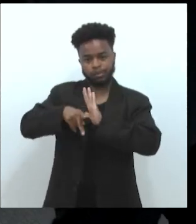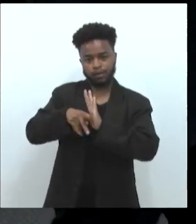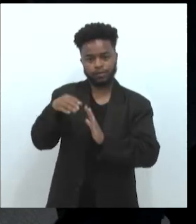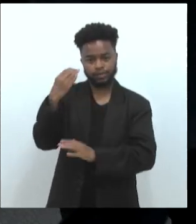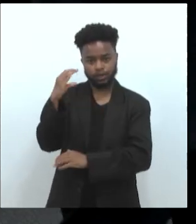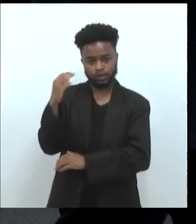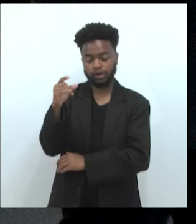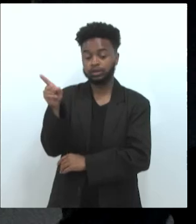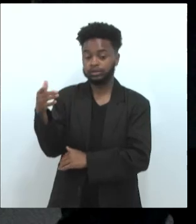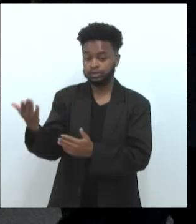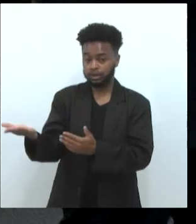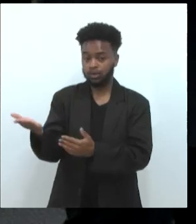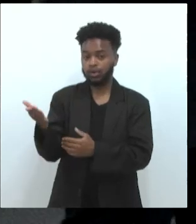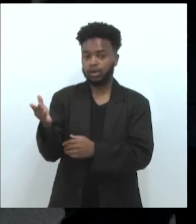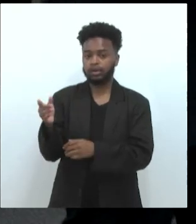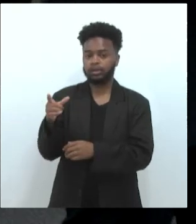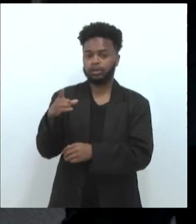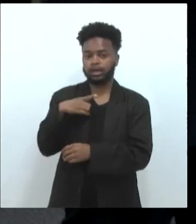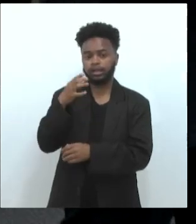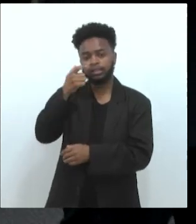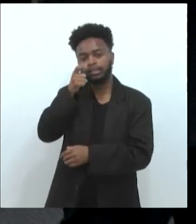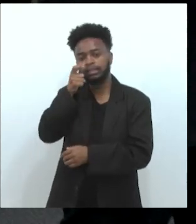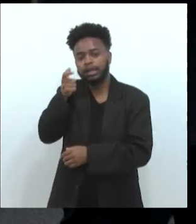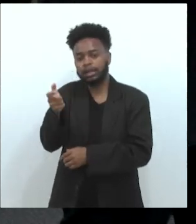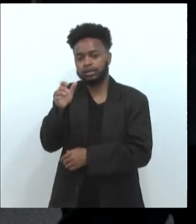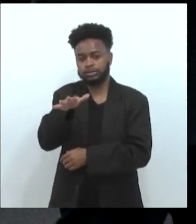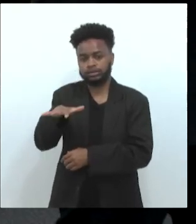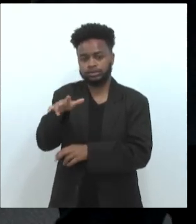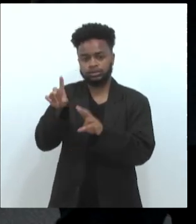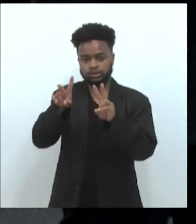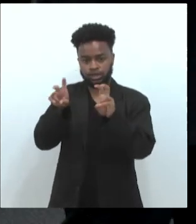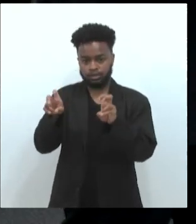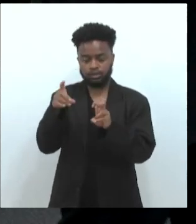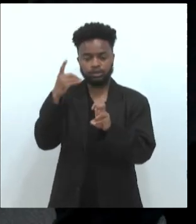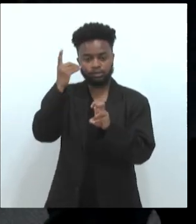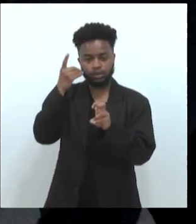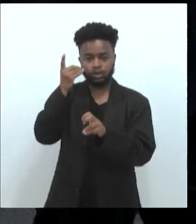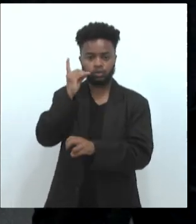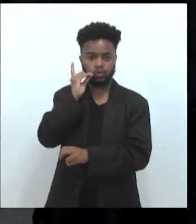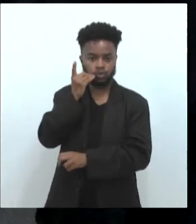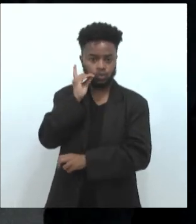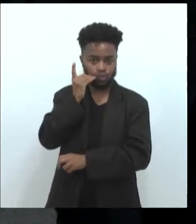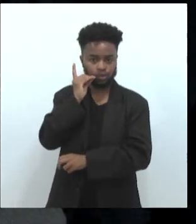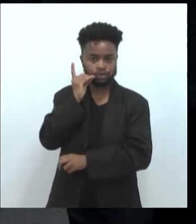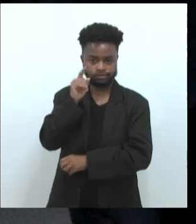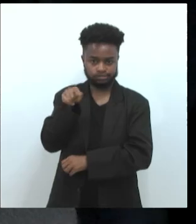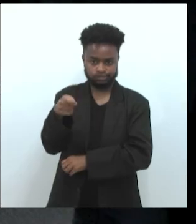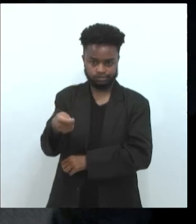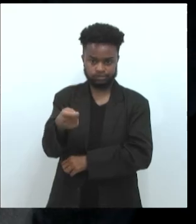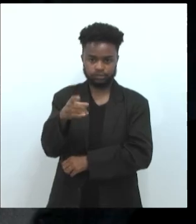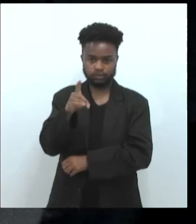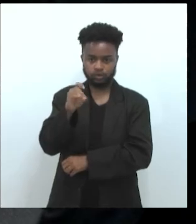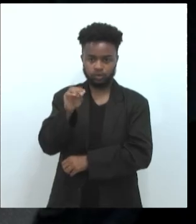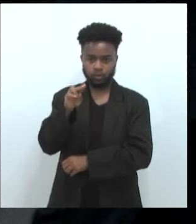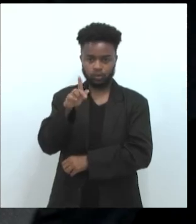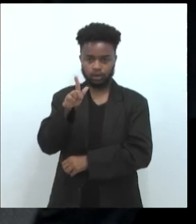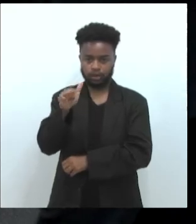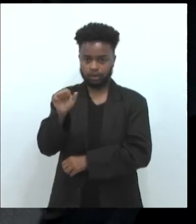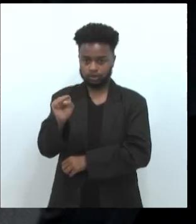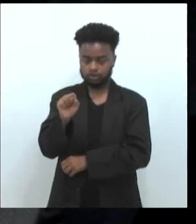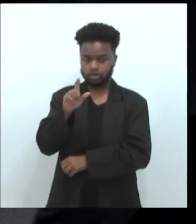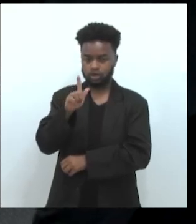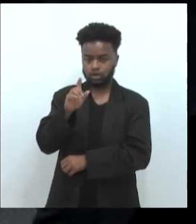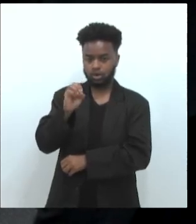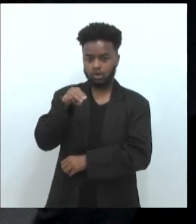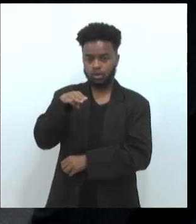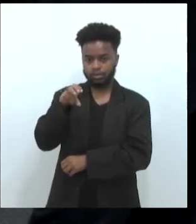entusiasta da matéria. Deputado Douglas Gomes. E eu não tinha o sobrenome de corpo, porque